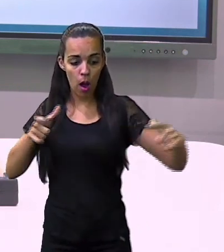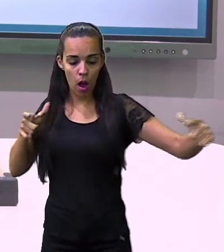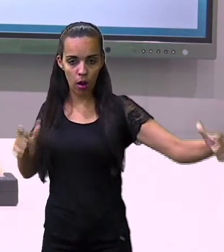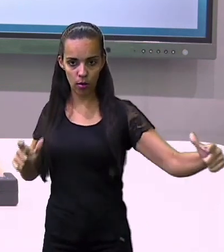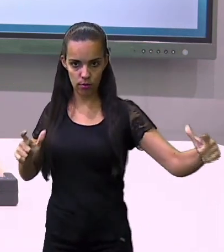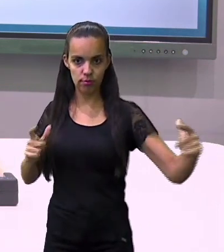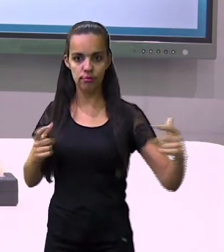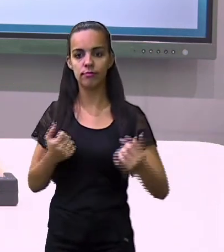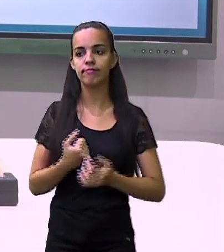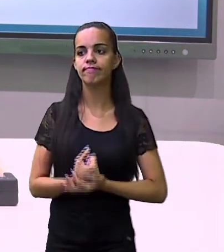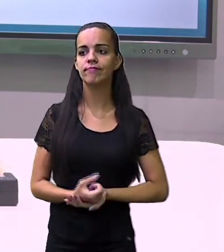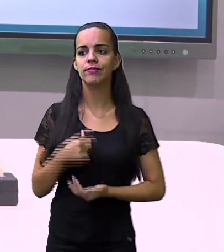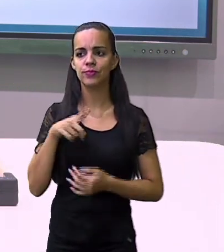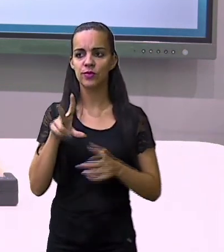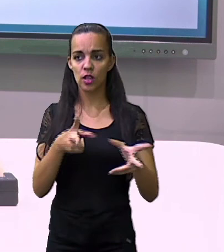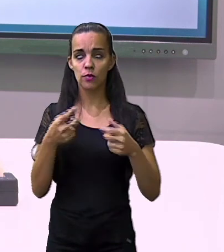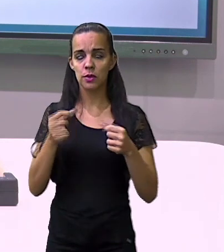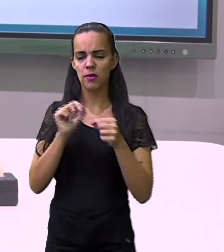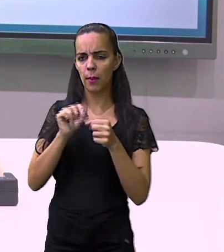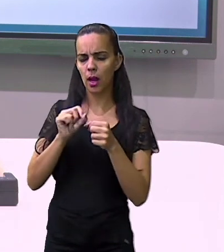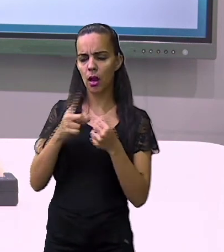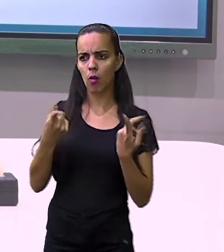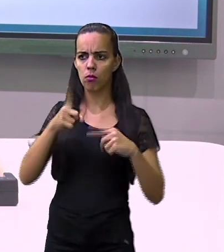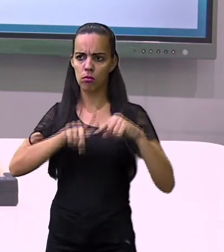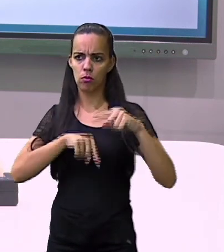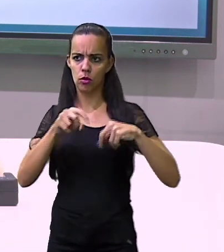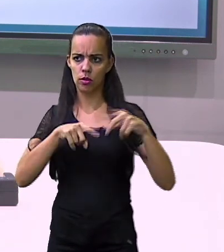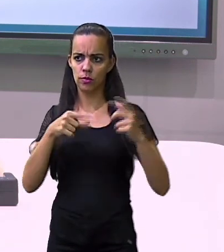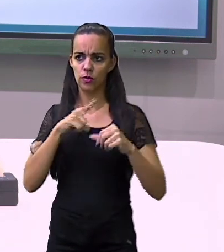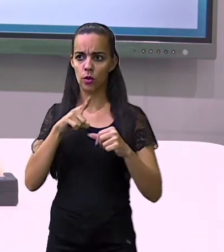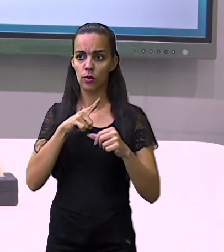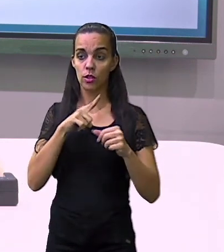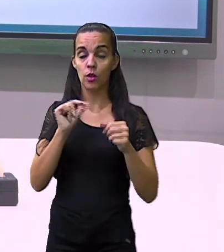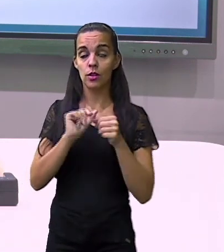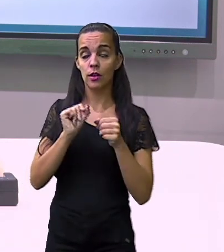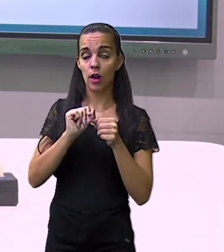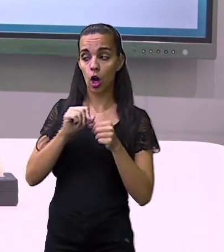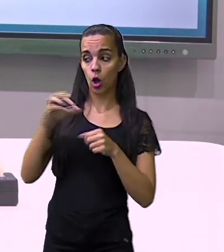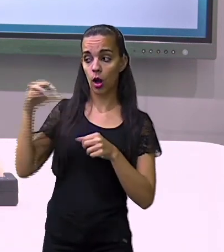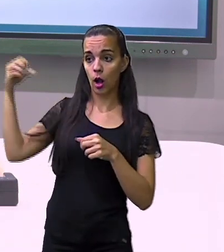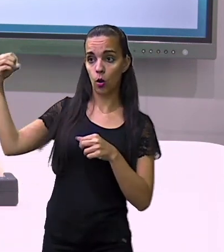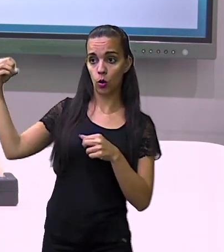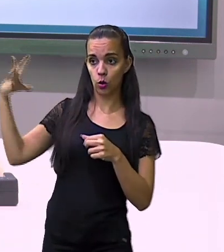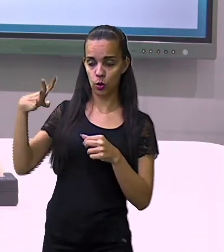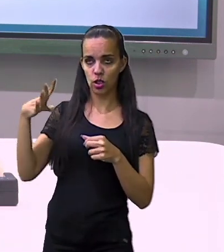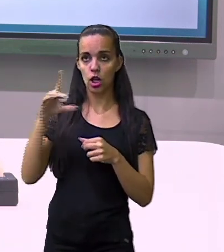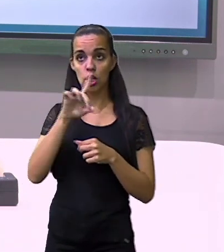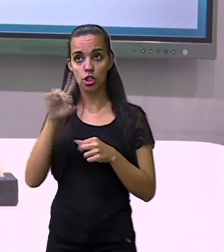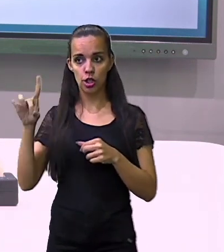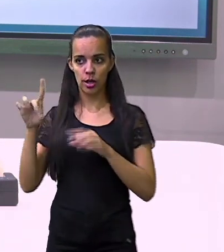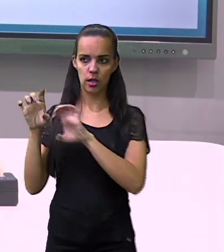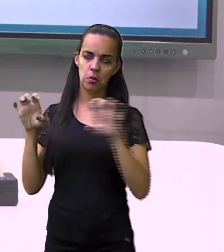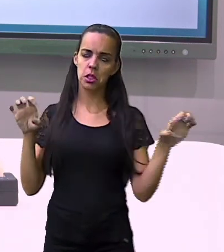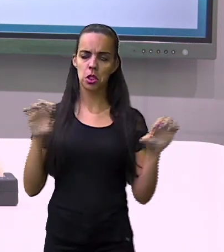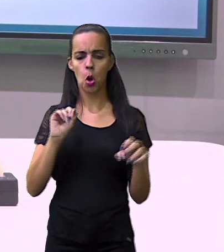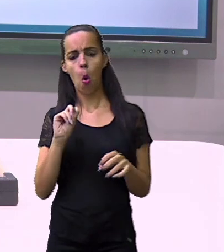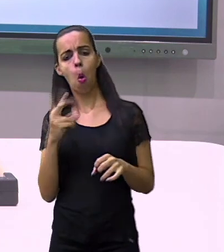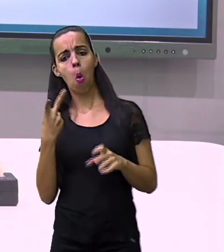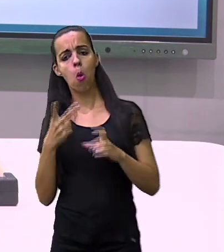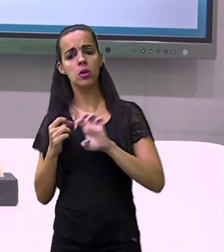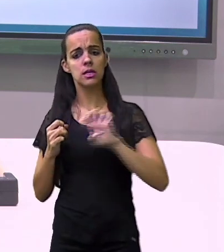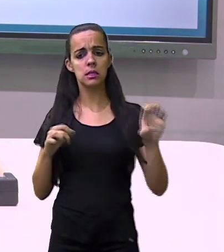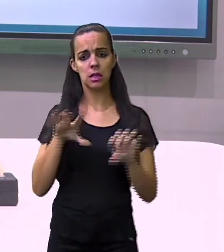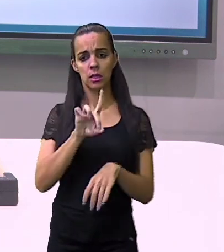Quando você vai pegar um objeto e vai posicionar o foco de luz da direita para a esquerda ou da esquerda para a